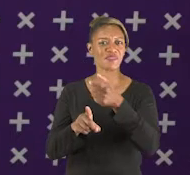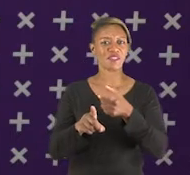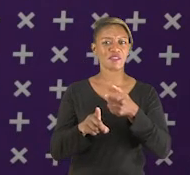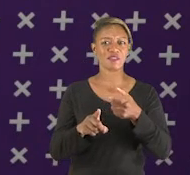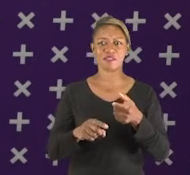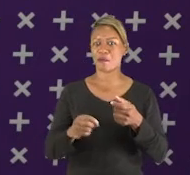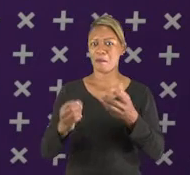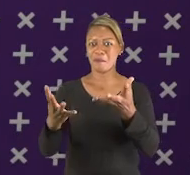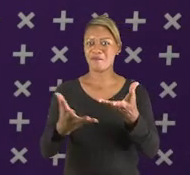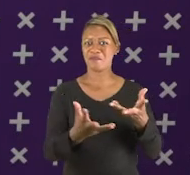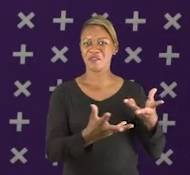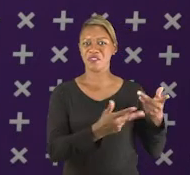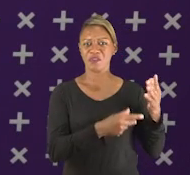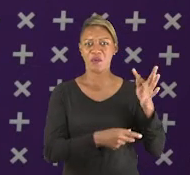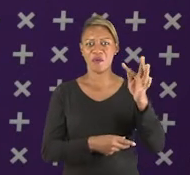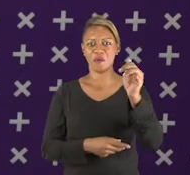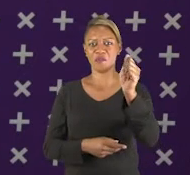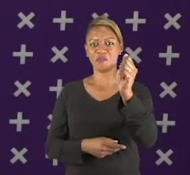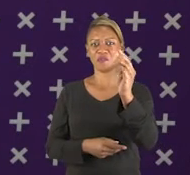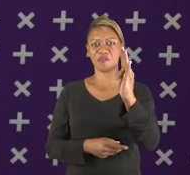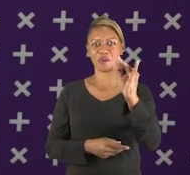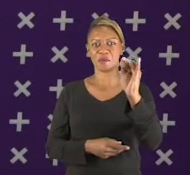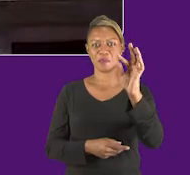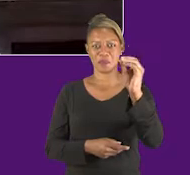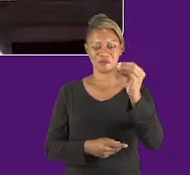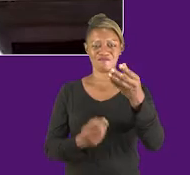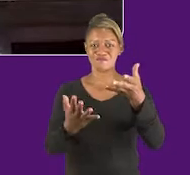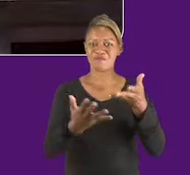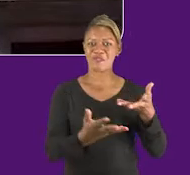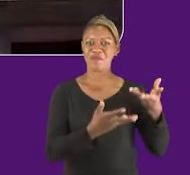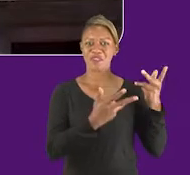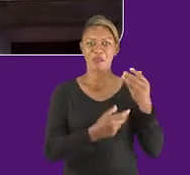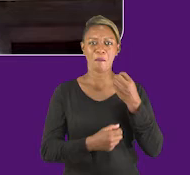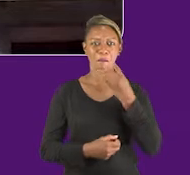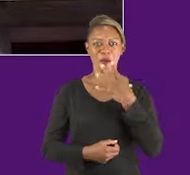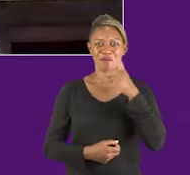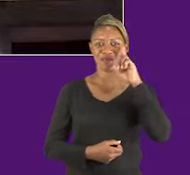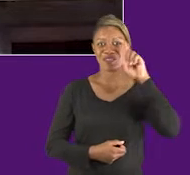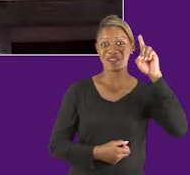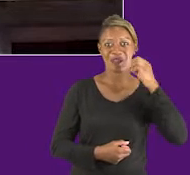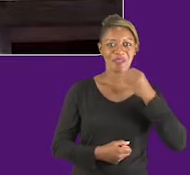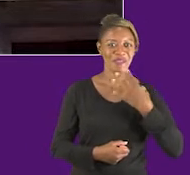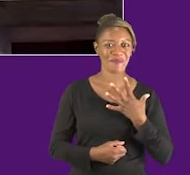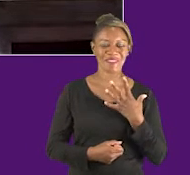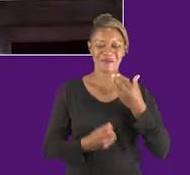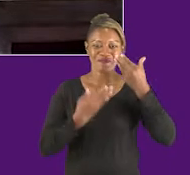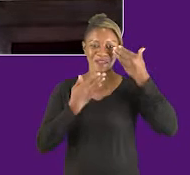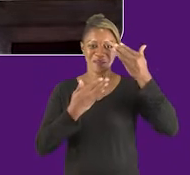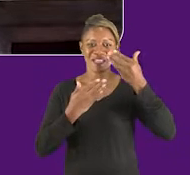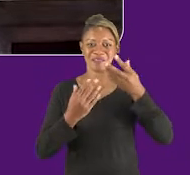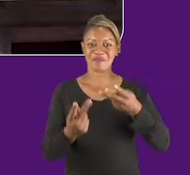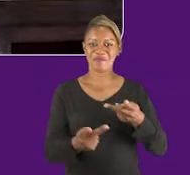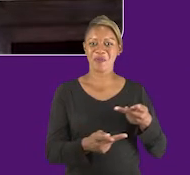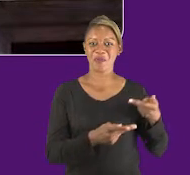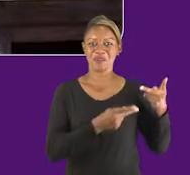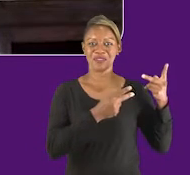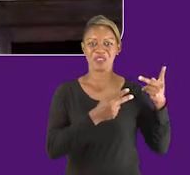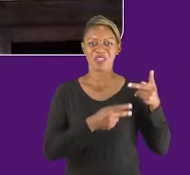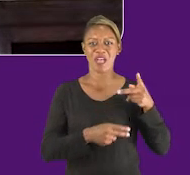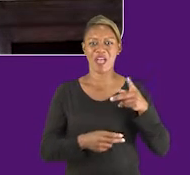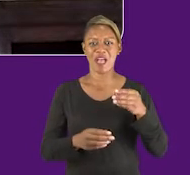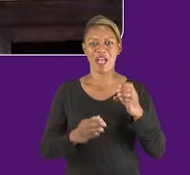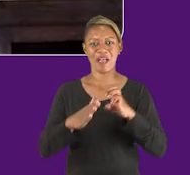bem-vindo Padre Girardi tudo bem Fábio Olá Rosana bom dia tudo bem obrigado pelo convite obrigado a